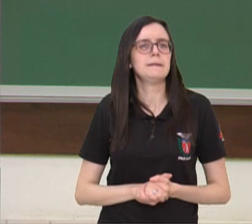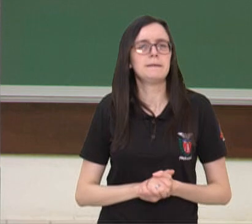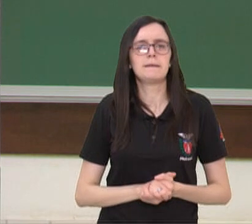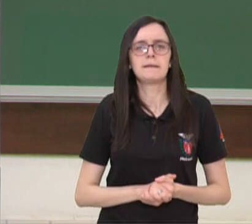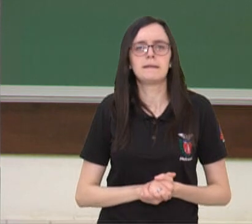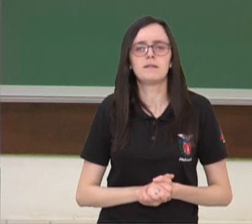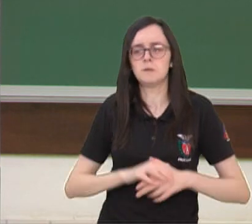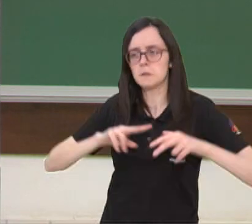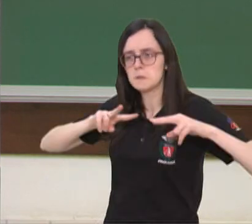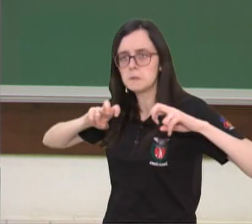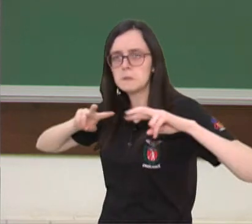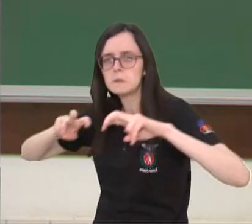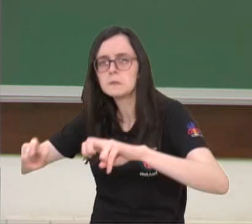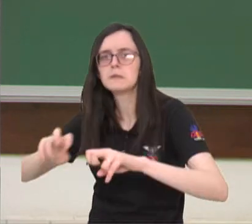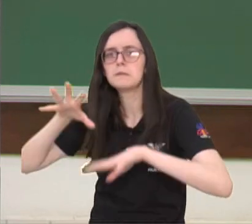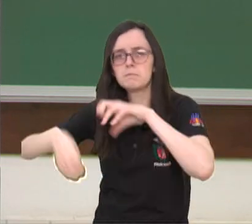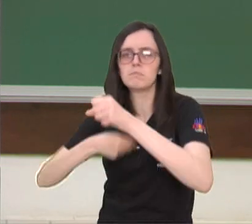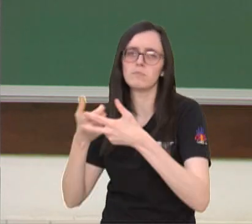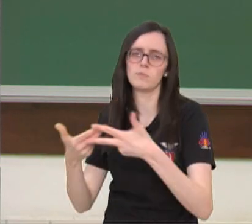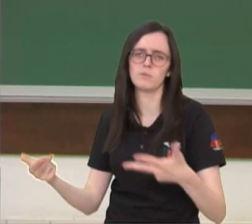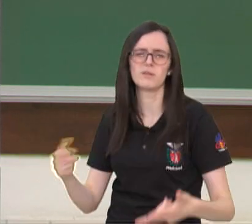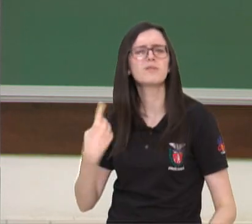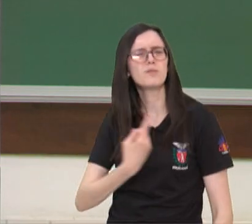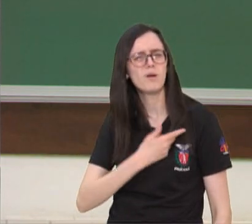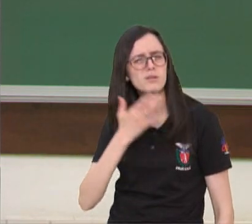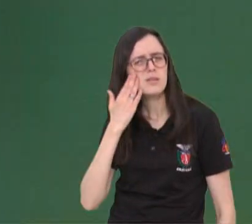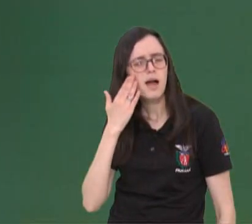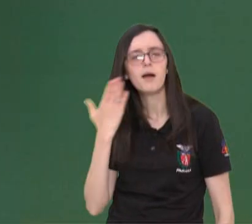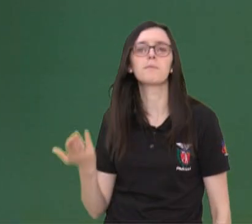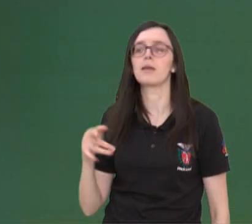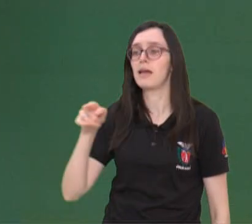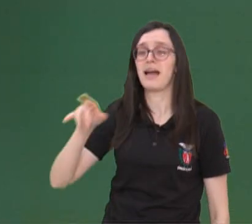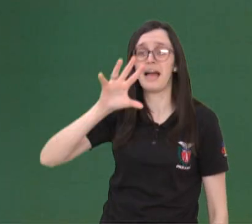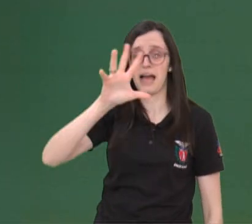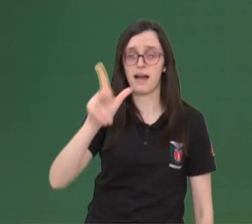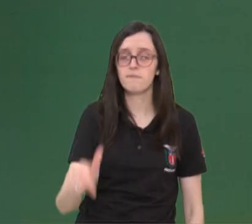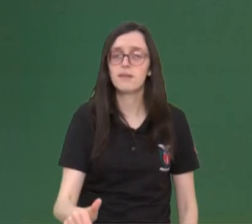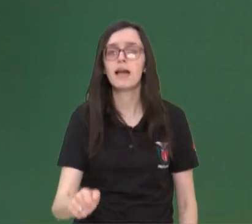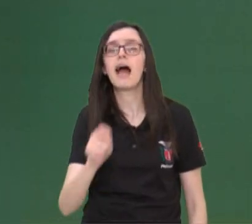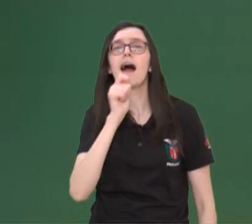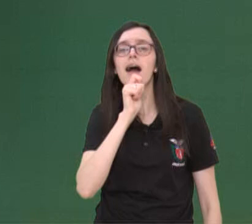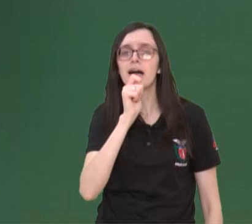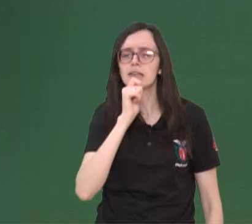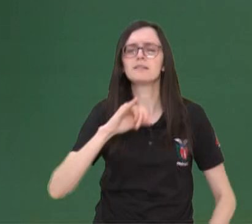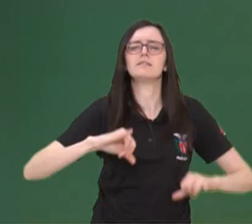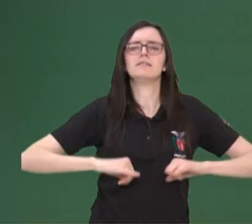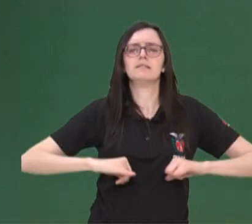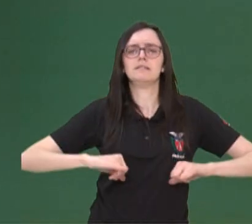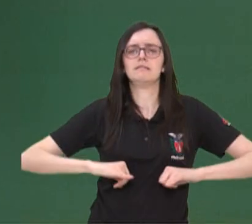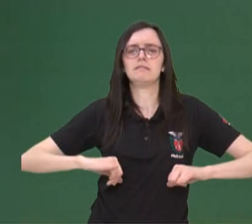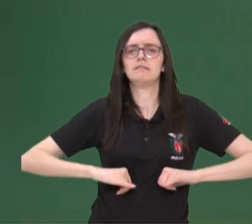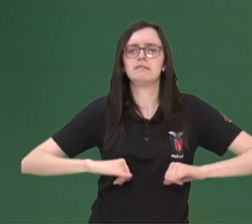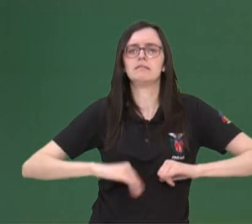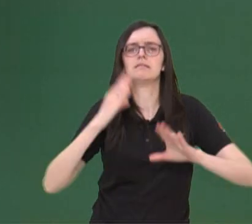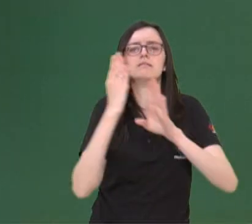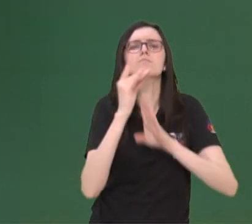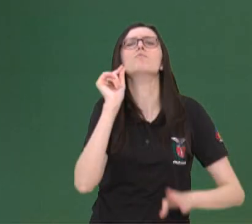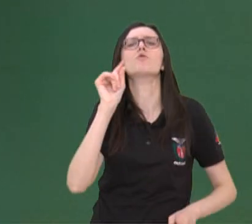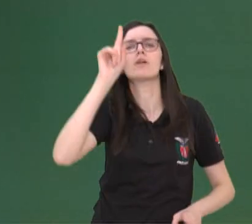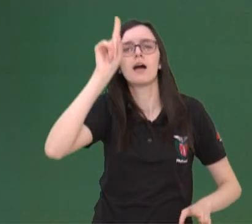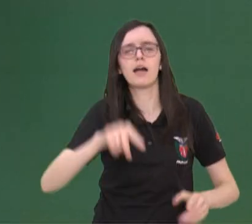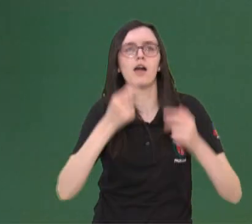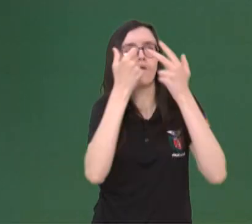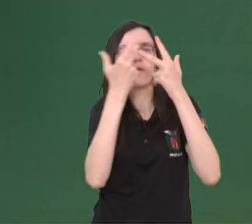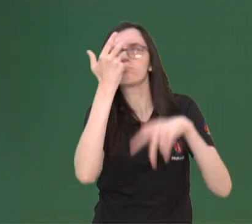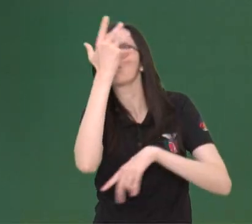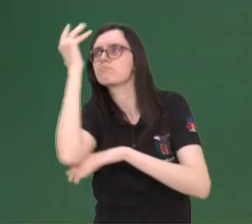a exploração dos recursos naturais. Sabemos que a África ainda sofre por conta de que os recursos